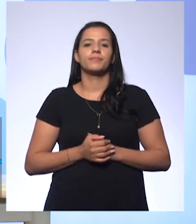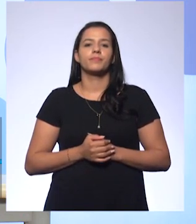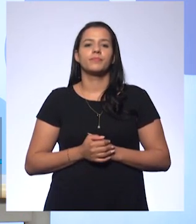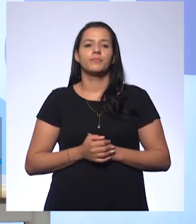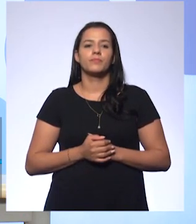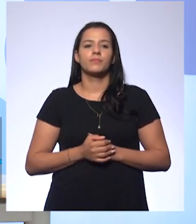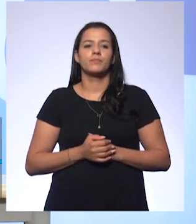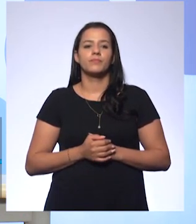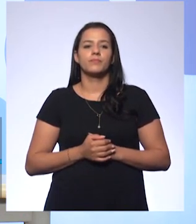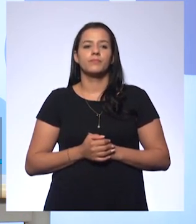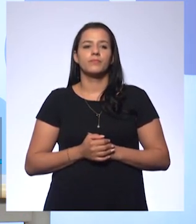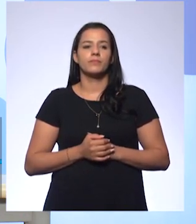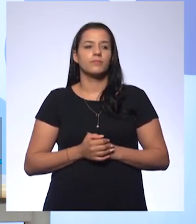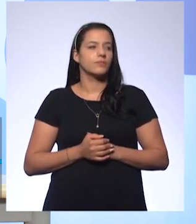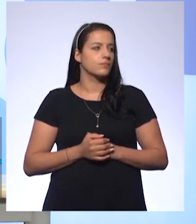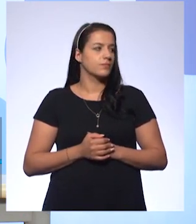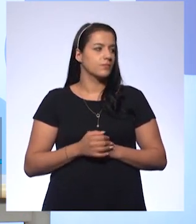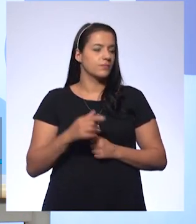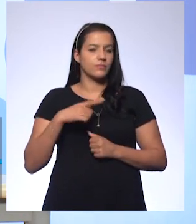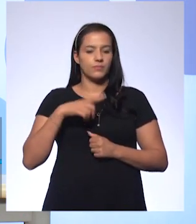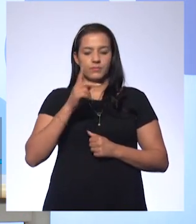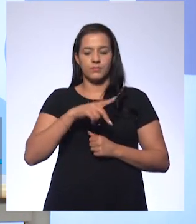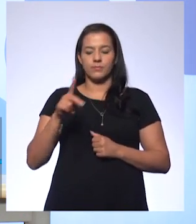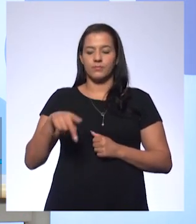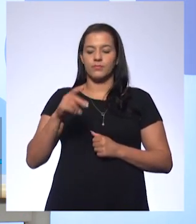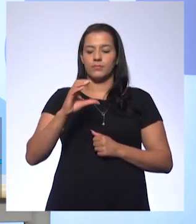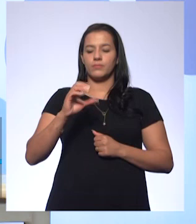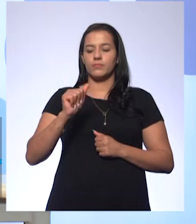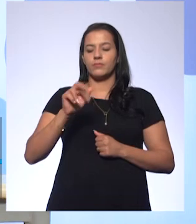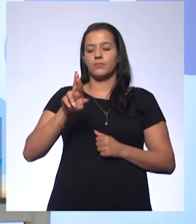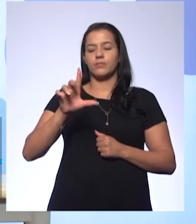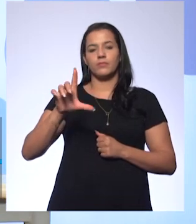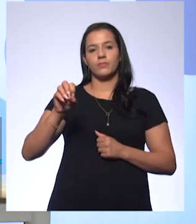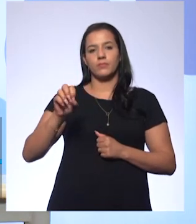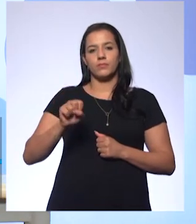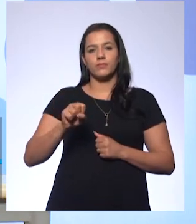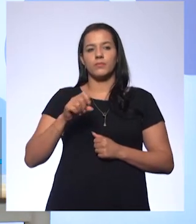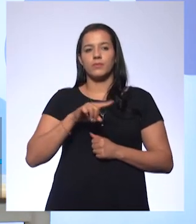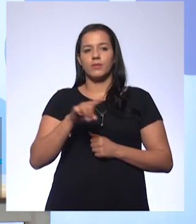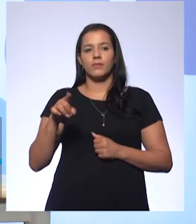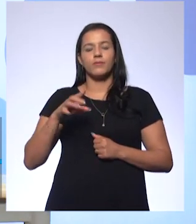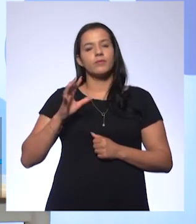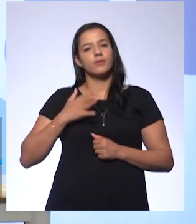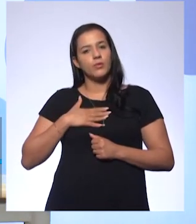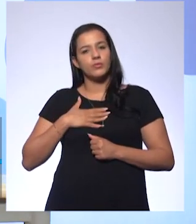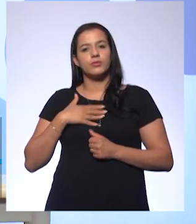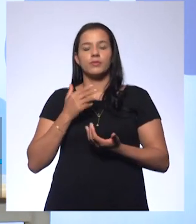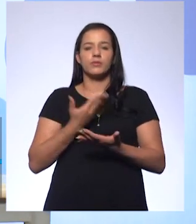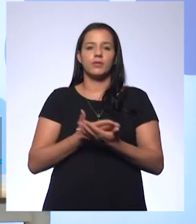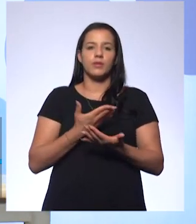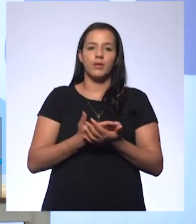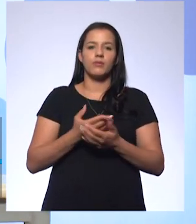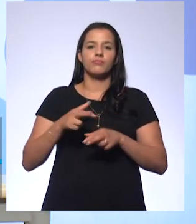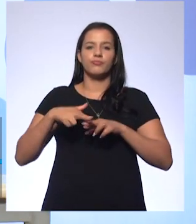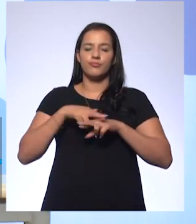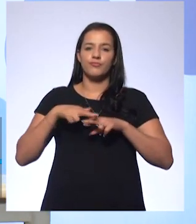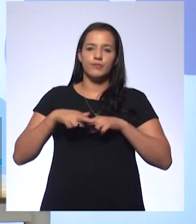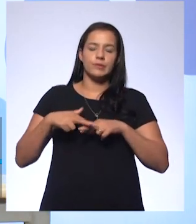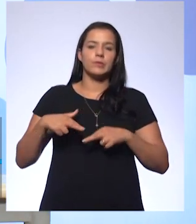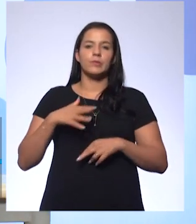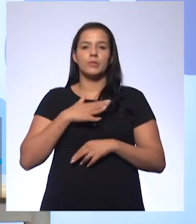tá? O professor Eduardo cita aqui que temos que usar fio de platina ou níquel cromo. Isso.